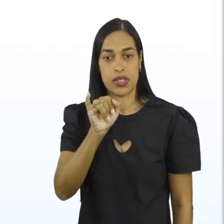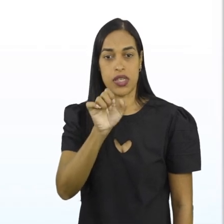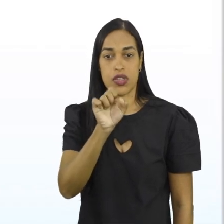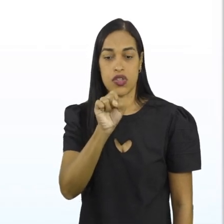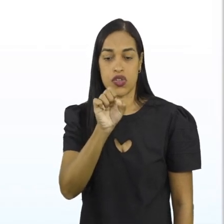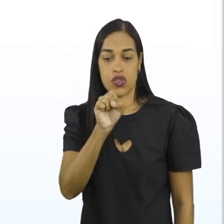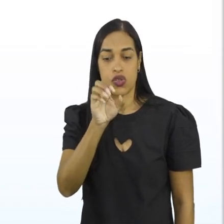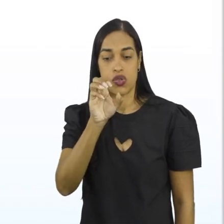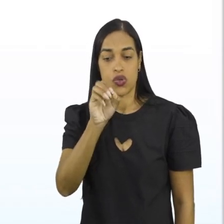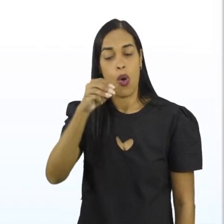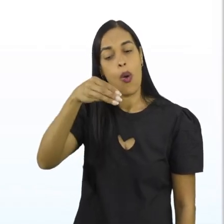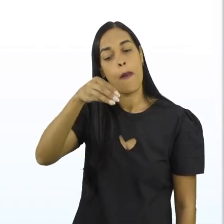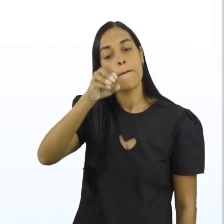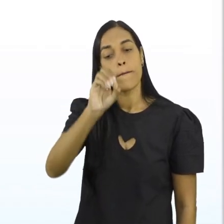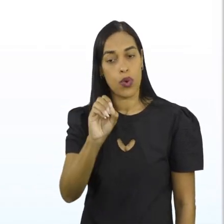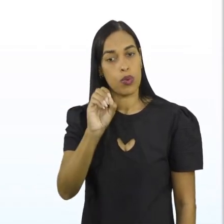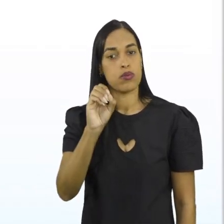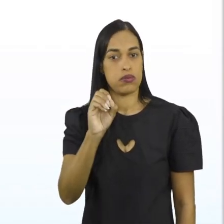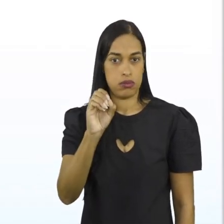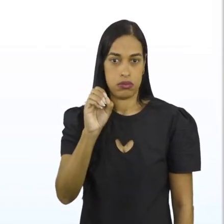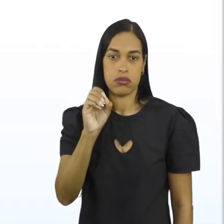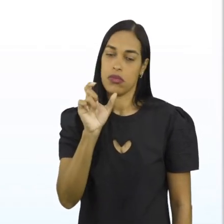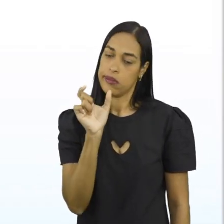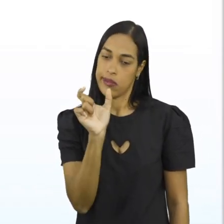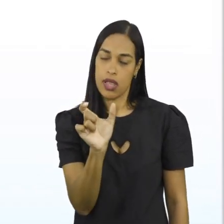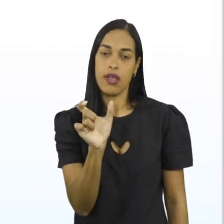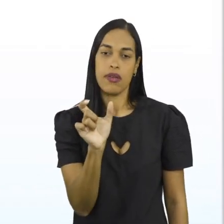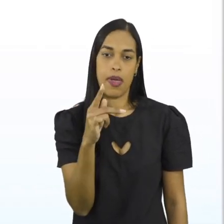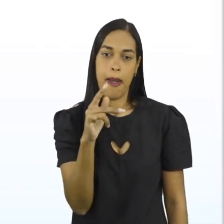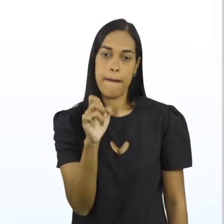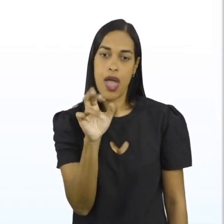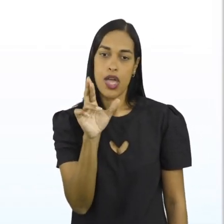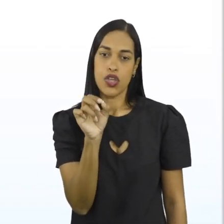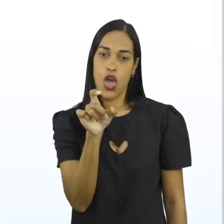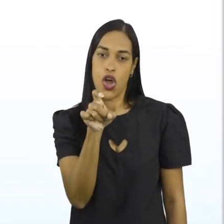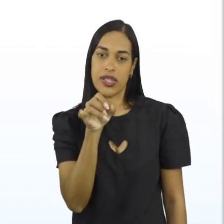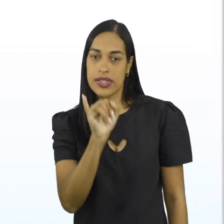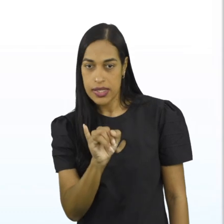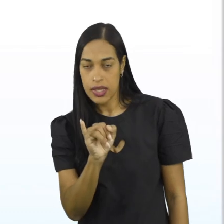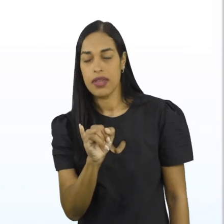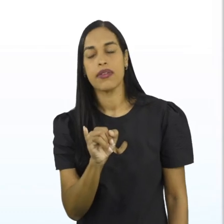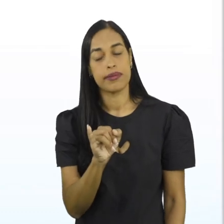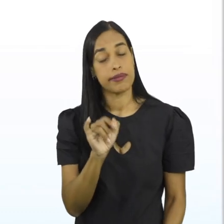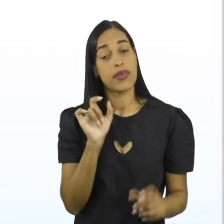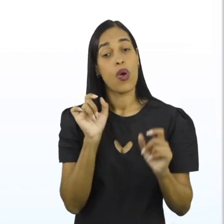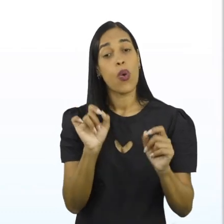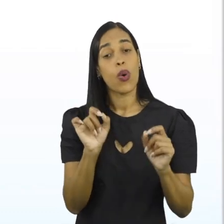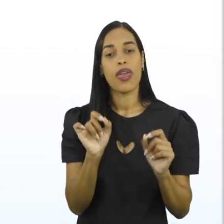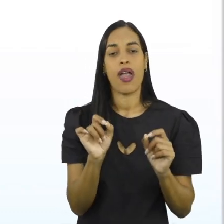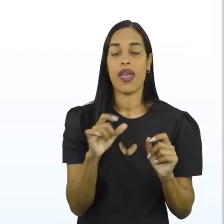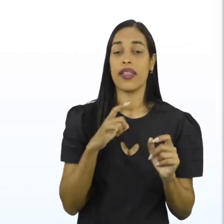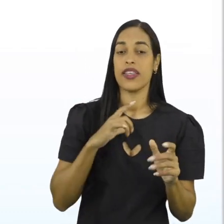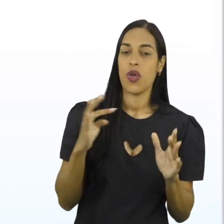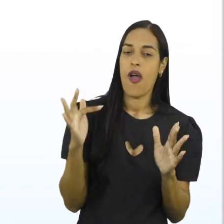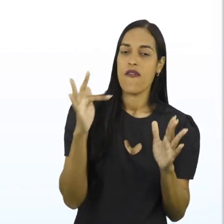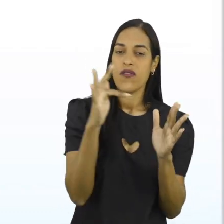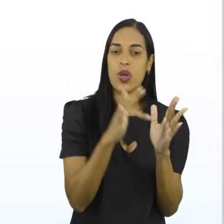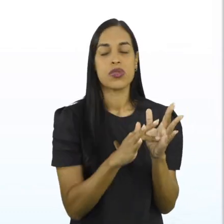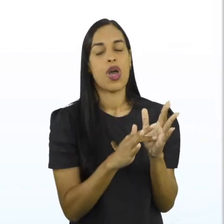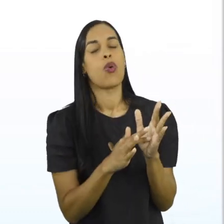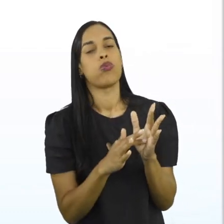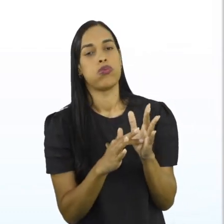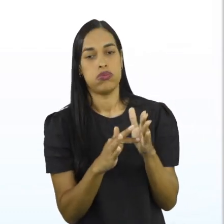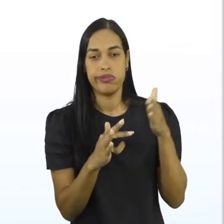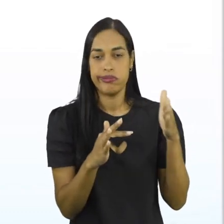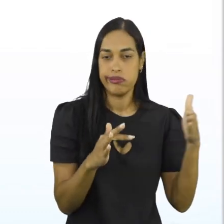Aí os peroxissomos, olha, eles vão realizar uma função que o retículo liso faz. Porque o peroxissomo,